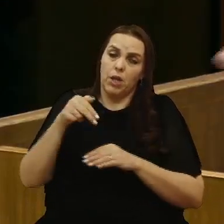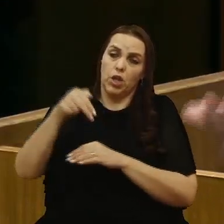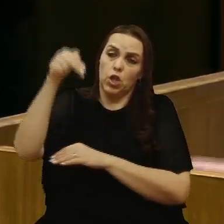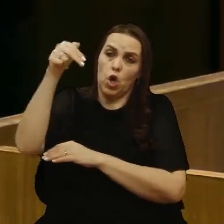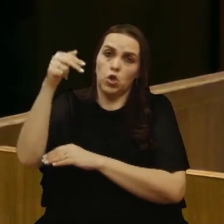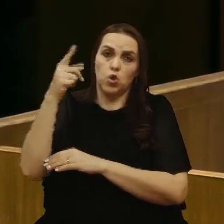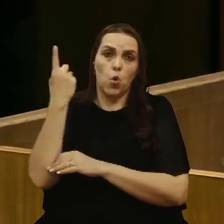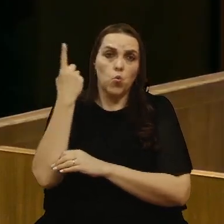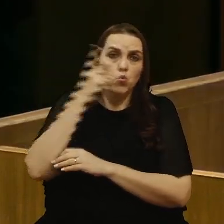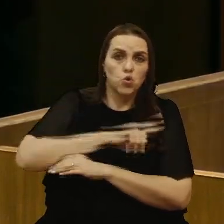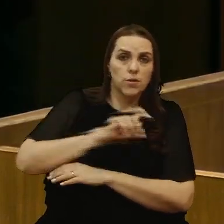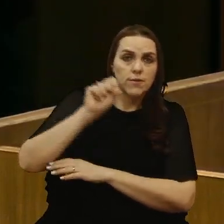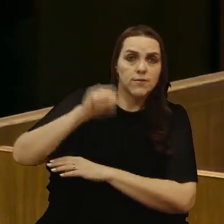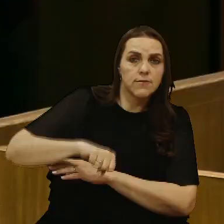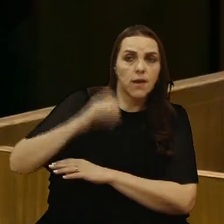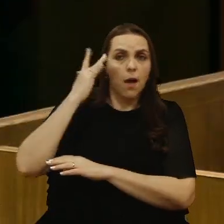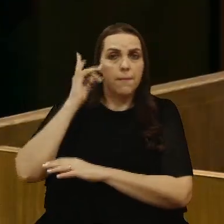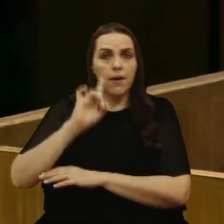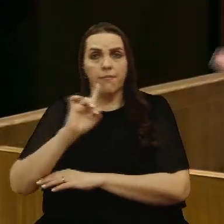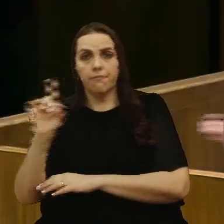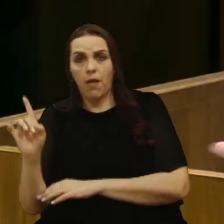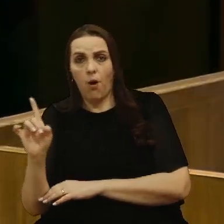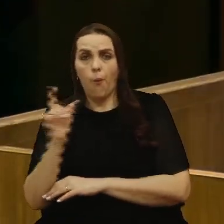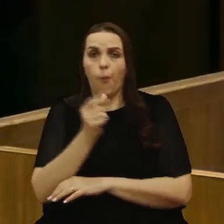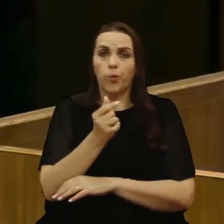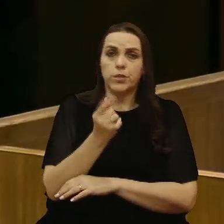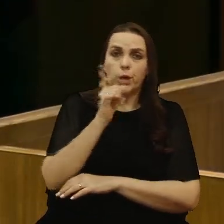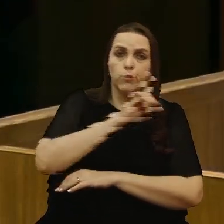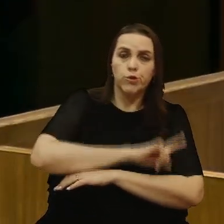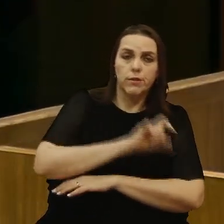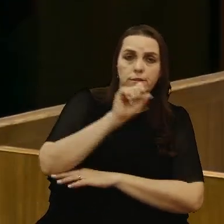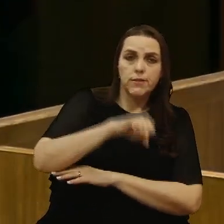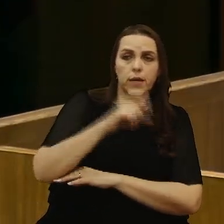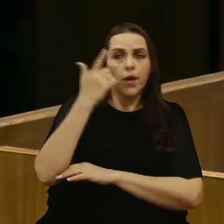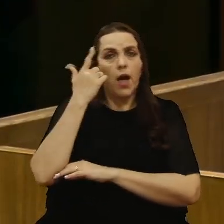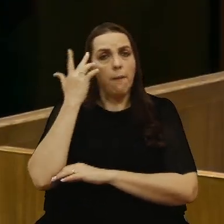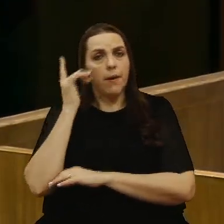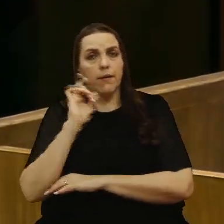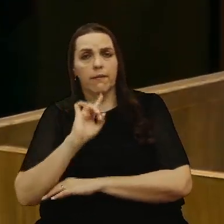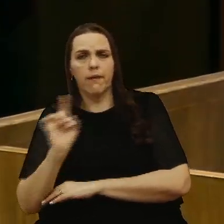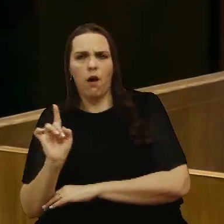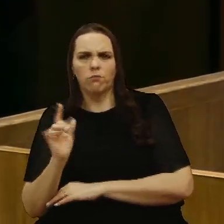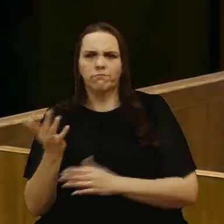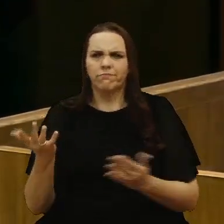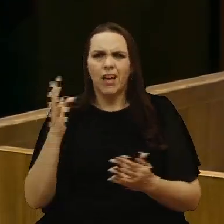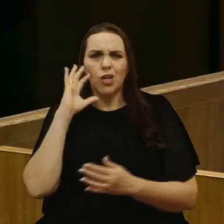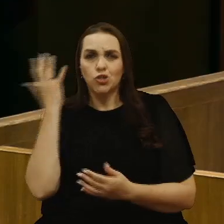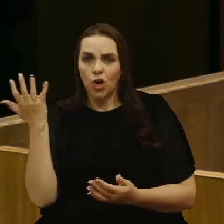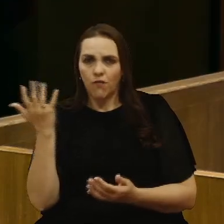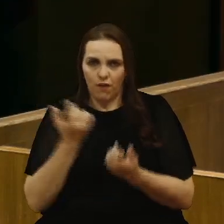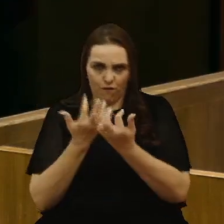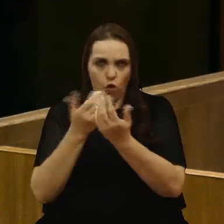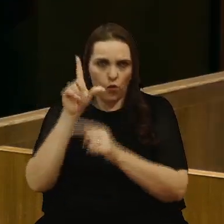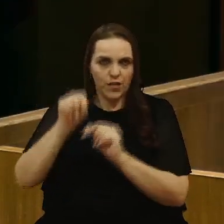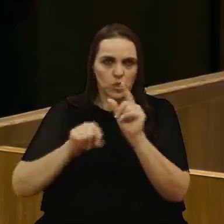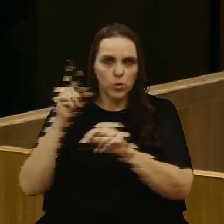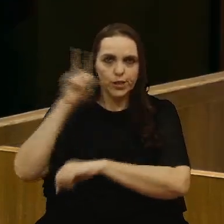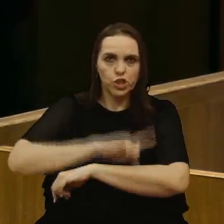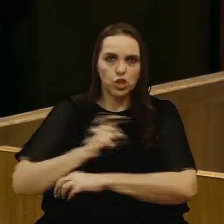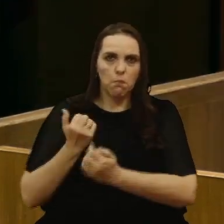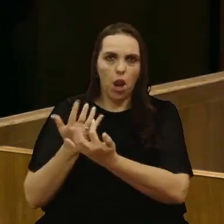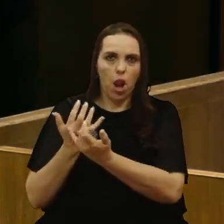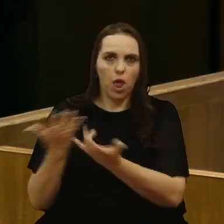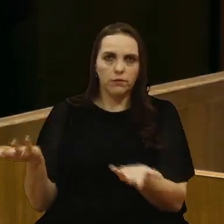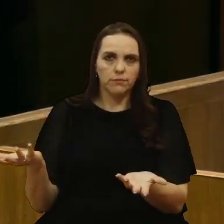dia e outro não, o Cruzeiro um dia, o outro não resolve, porque o fogo não escolhe o dia para vir